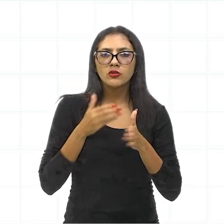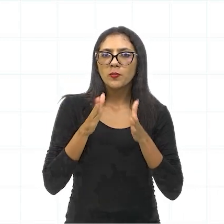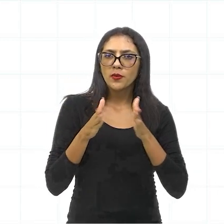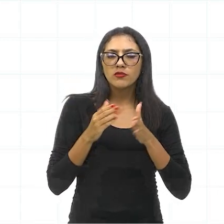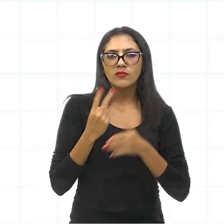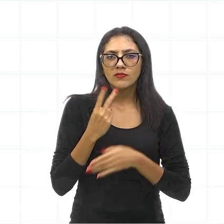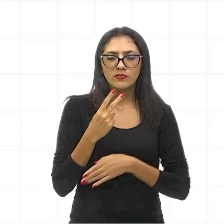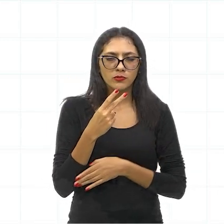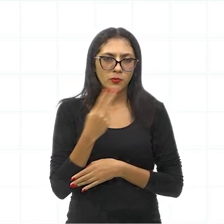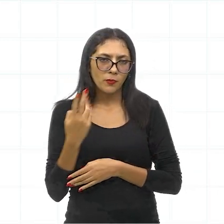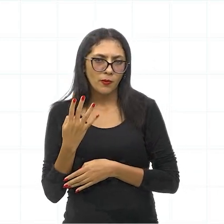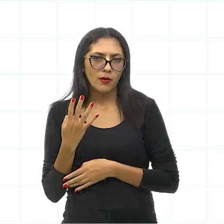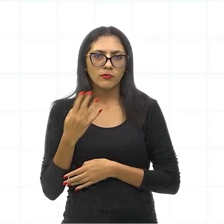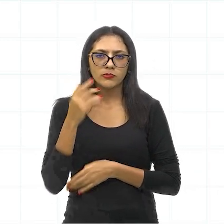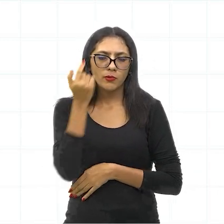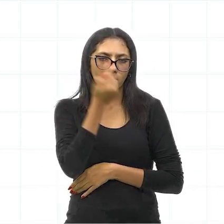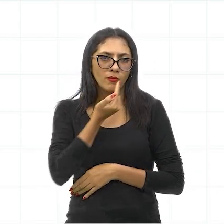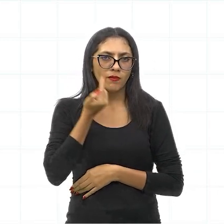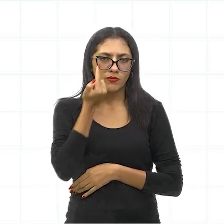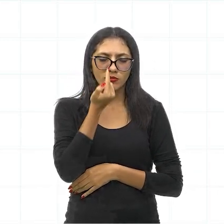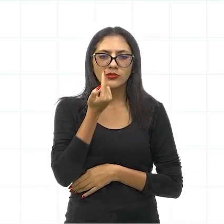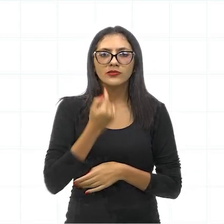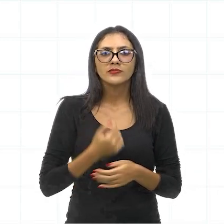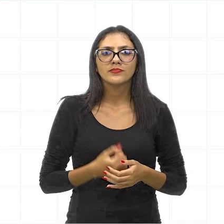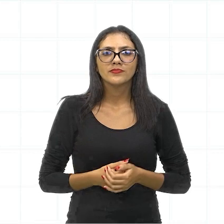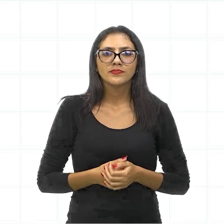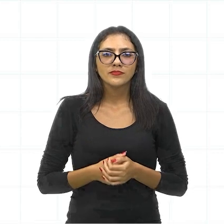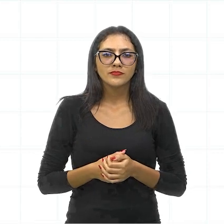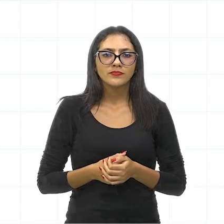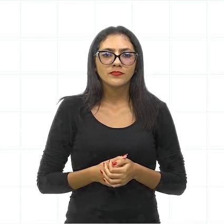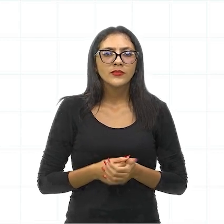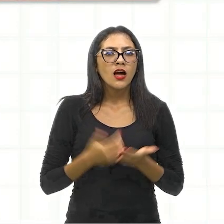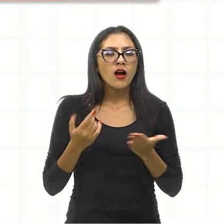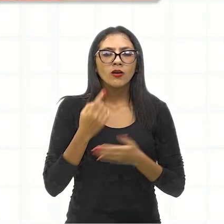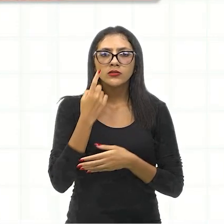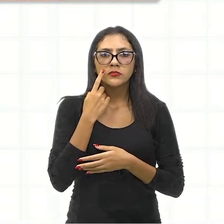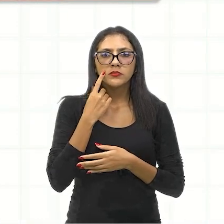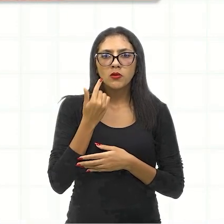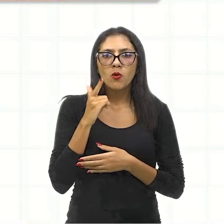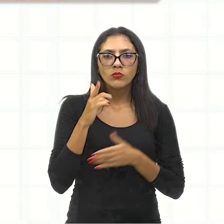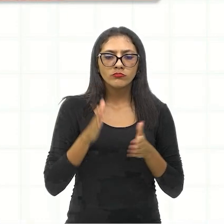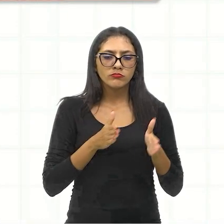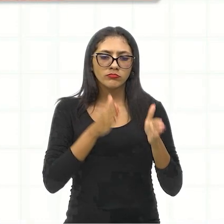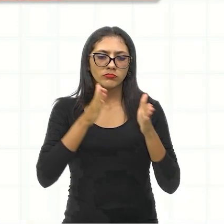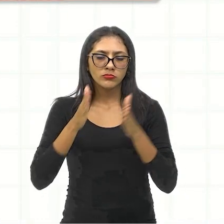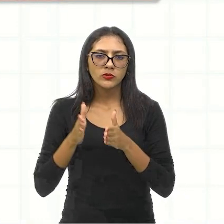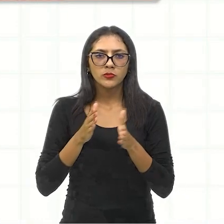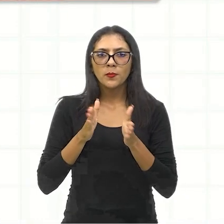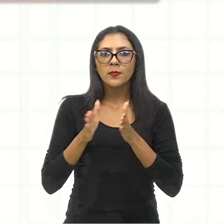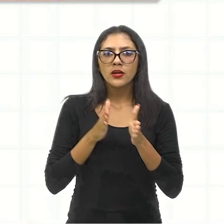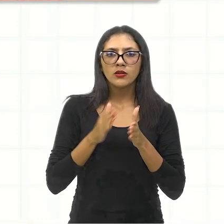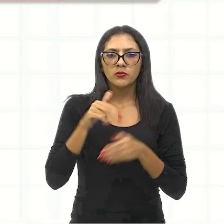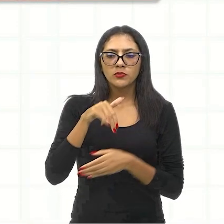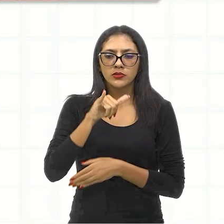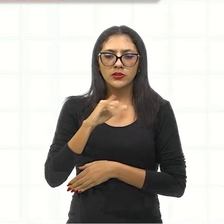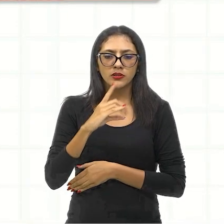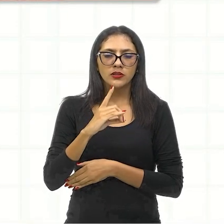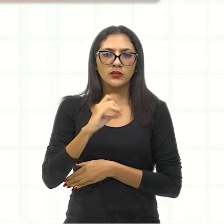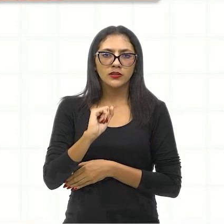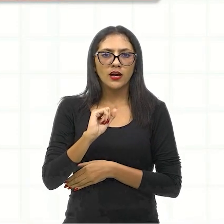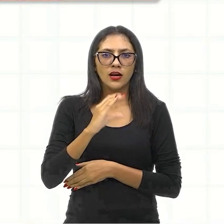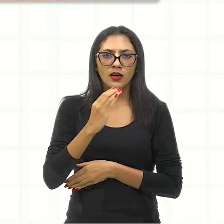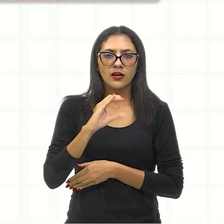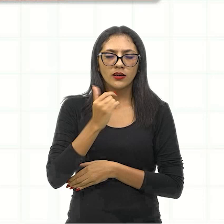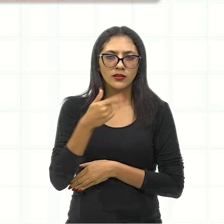do espermatozoide. E aí a gente observa agora uma outra etapa, né? Que é a nidação. E aí a gente já tem o início da